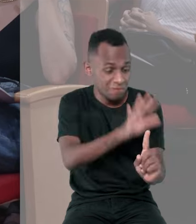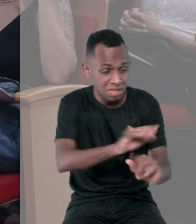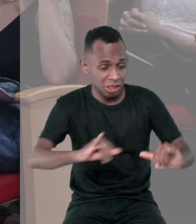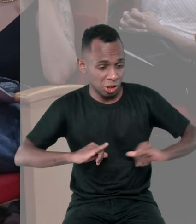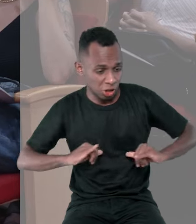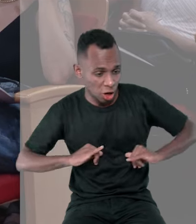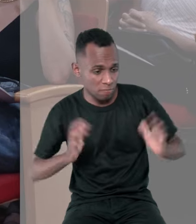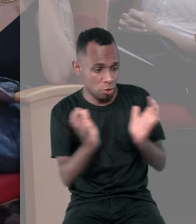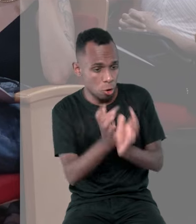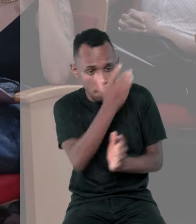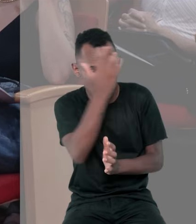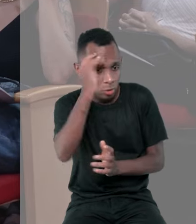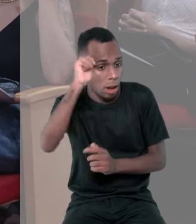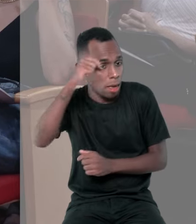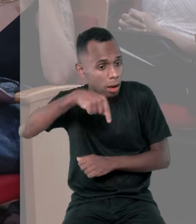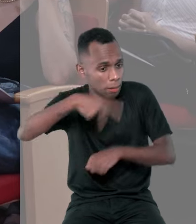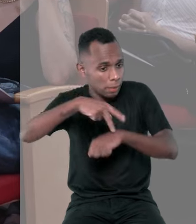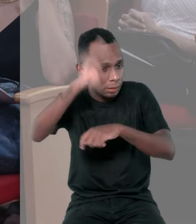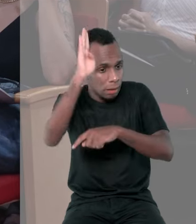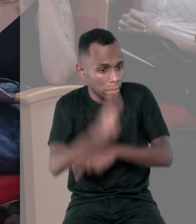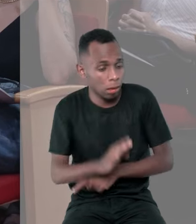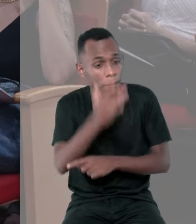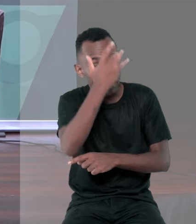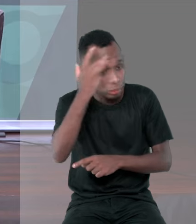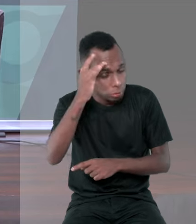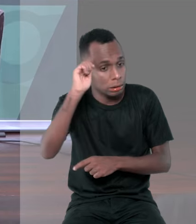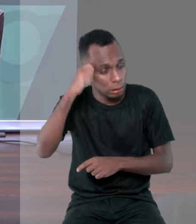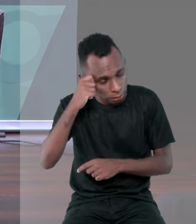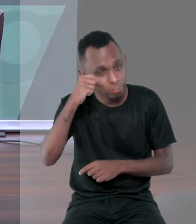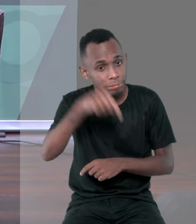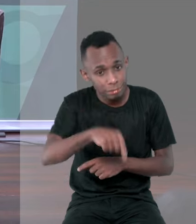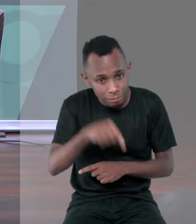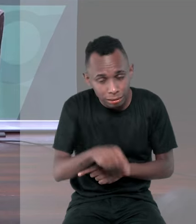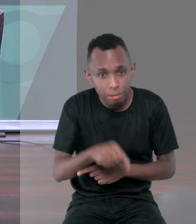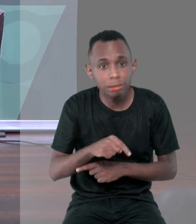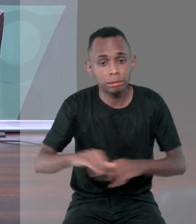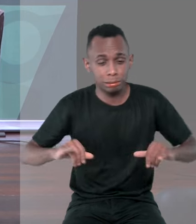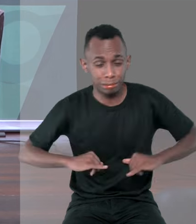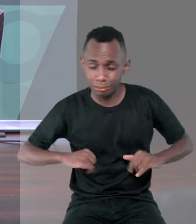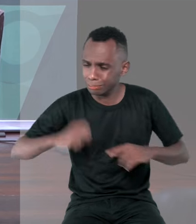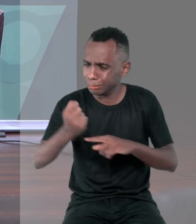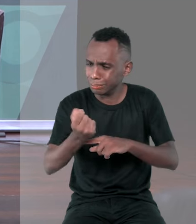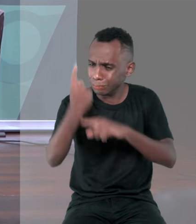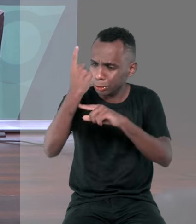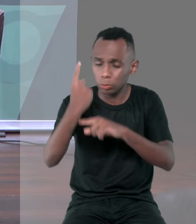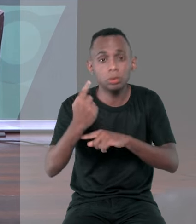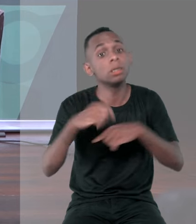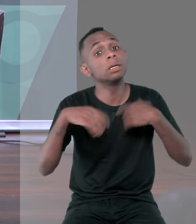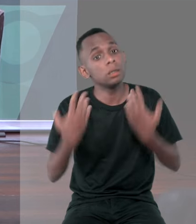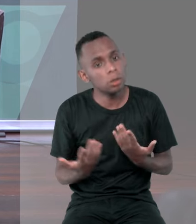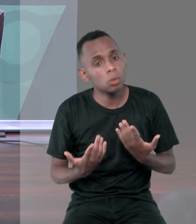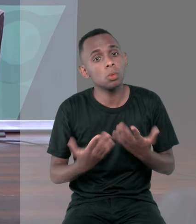pessoas negras nesse país. Na plateia, diversos espectadores acompanham a fala de Márcia. E o